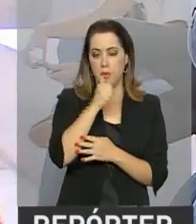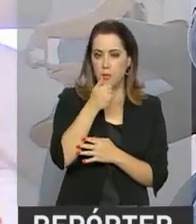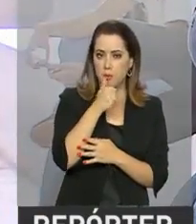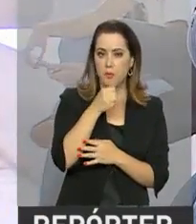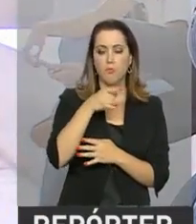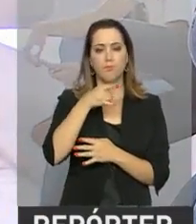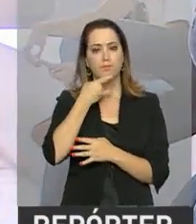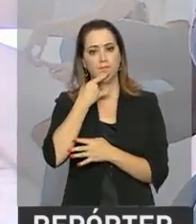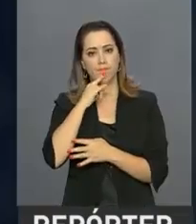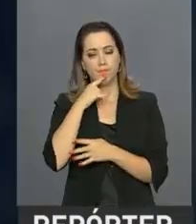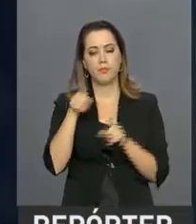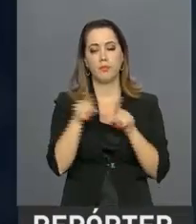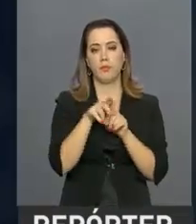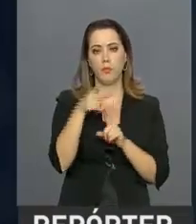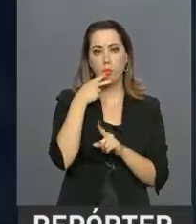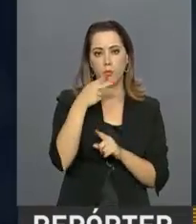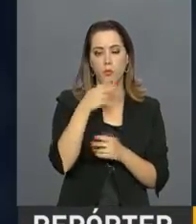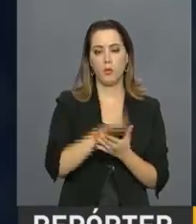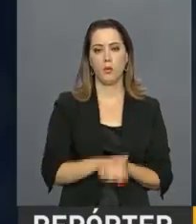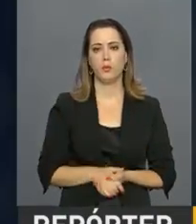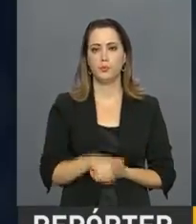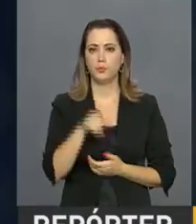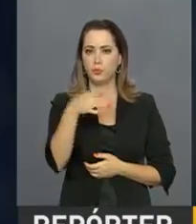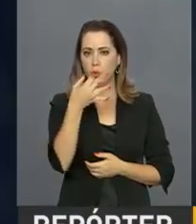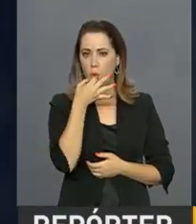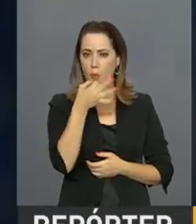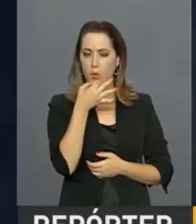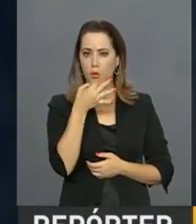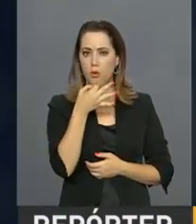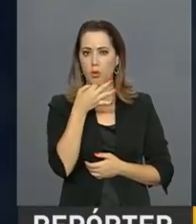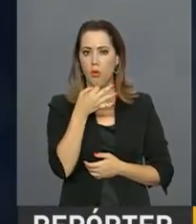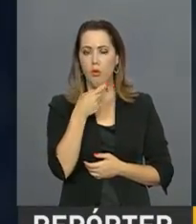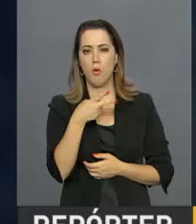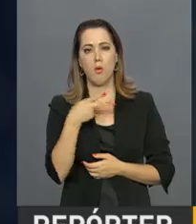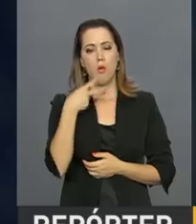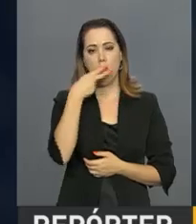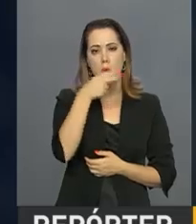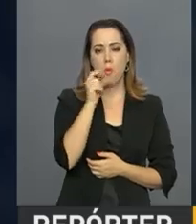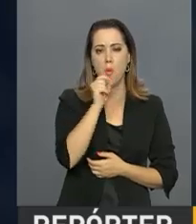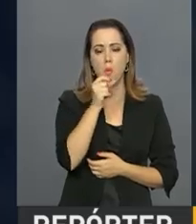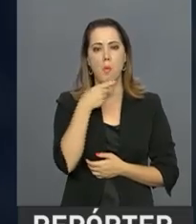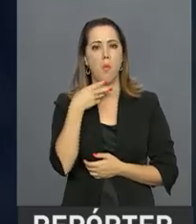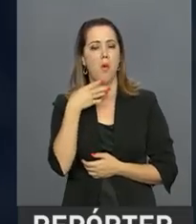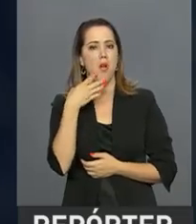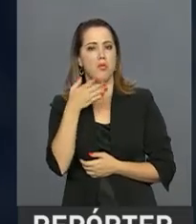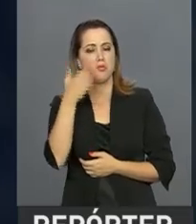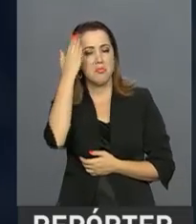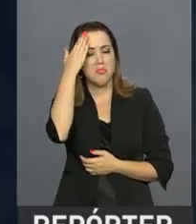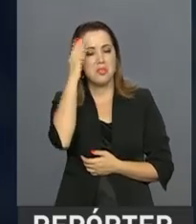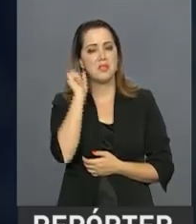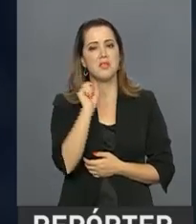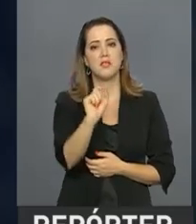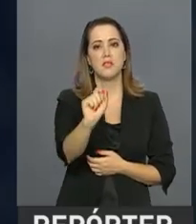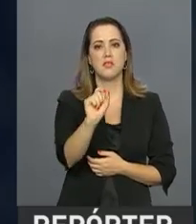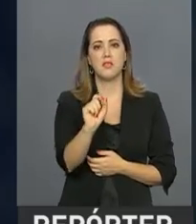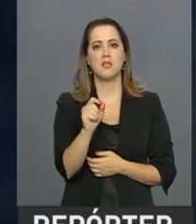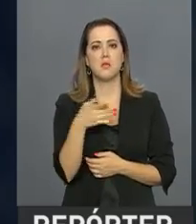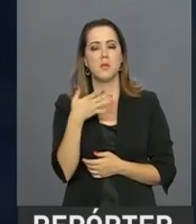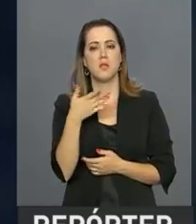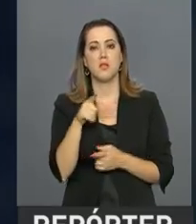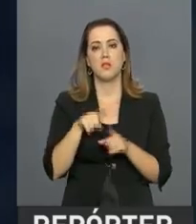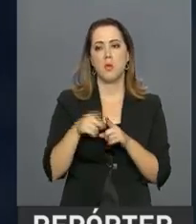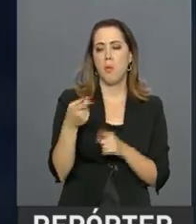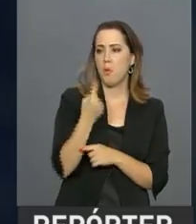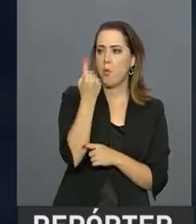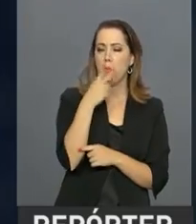alcoólicas e cigarro eu acho que deve ser mais curiosidade mesmo e vai por onda das outras pessoas tipo se uma tá fumando aí oferece